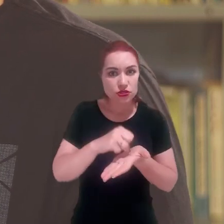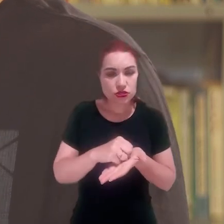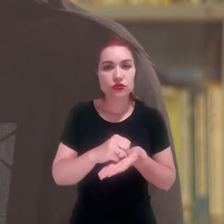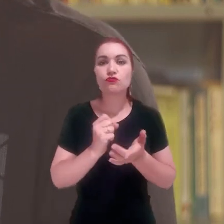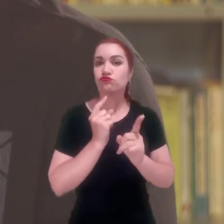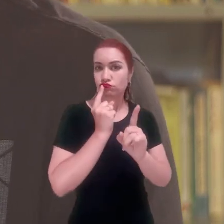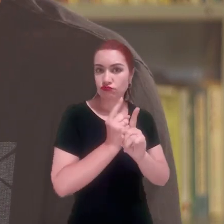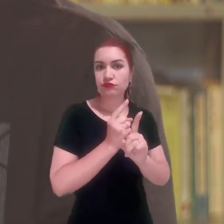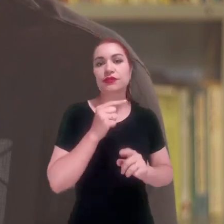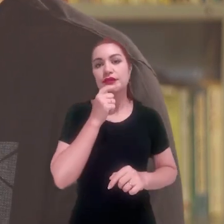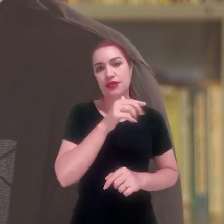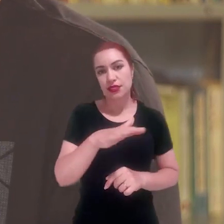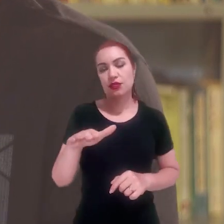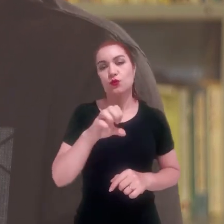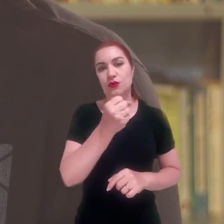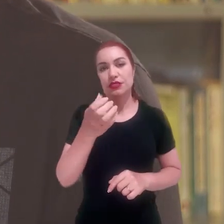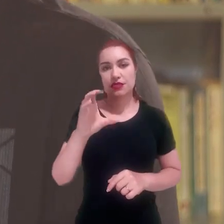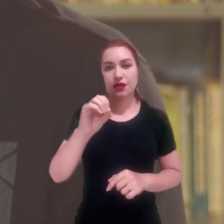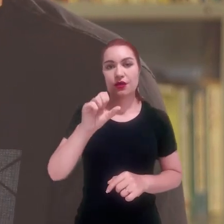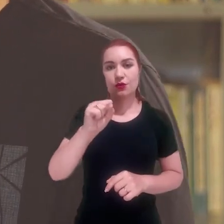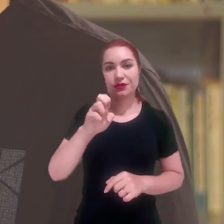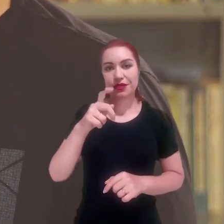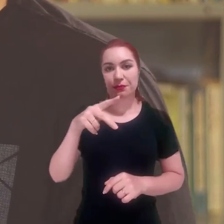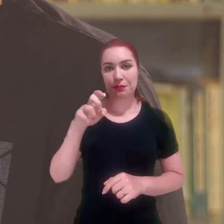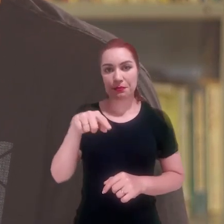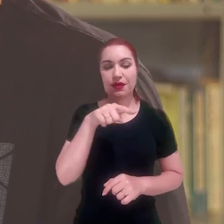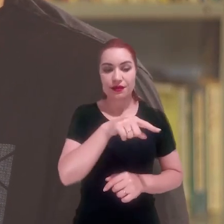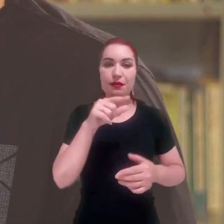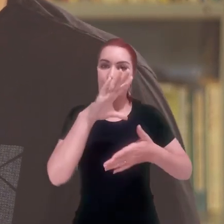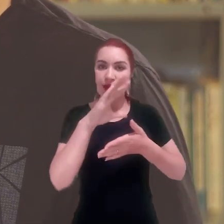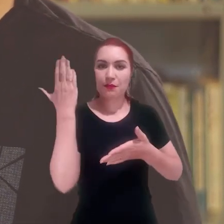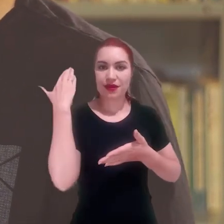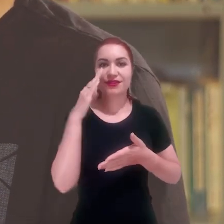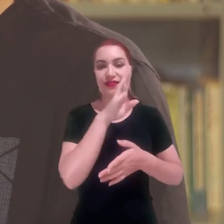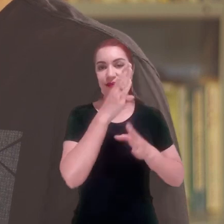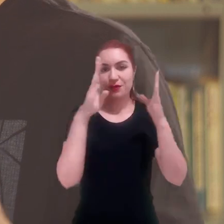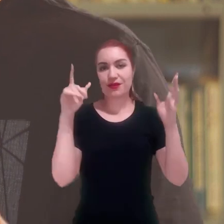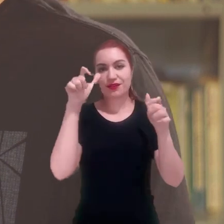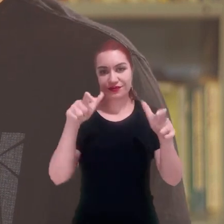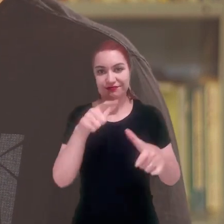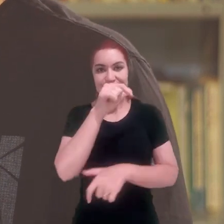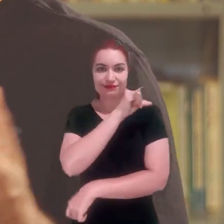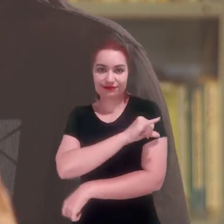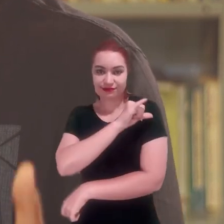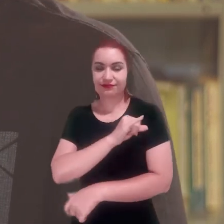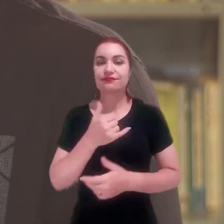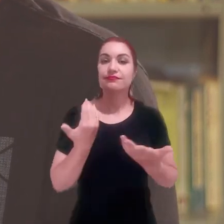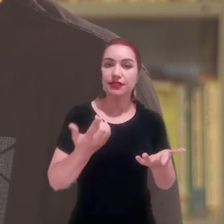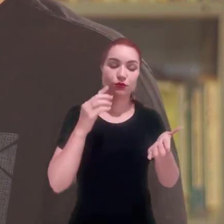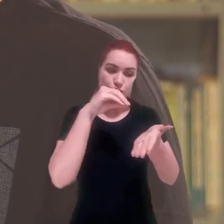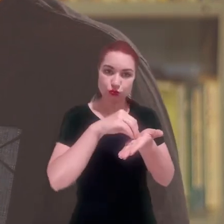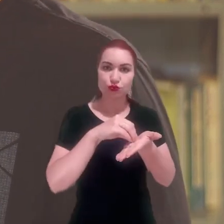assim, Rio São Cepé escrito, assim, né, num documento, num mapa, né, que a gente encontrou lá na Biblioteca do Rio de Janeiro. Então, ali, então, está demarcado, seria, então,